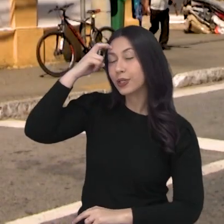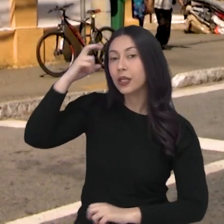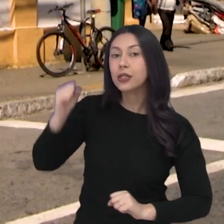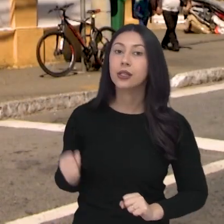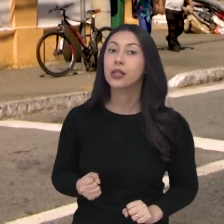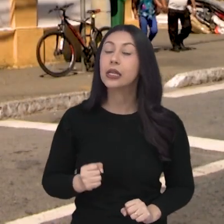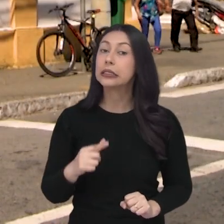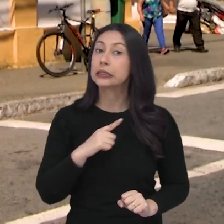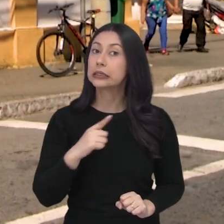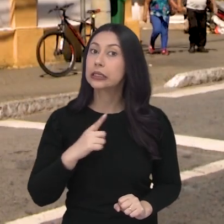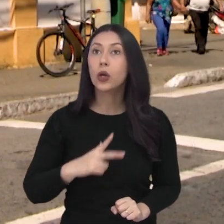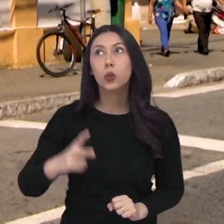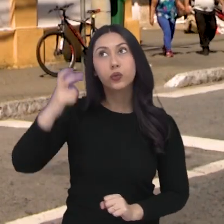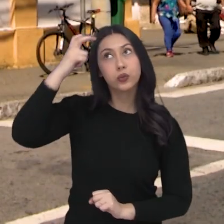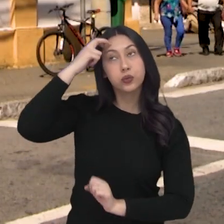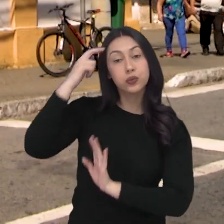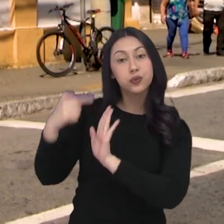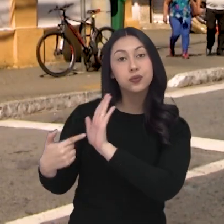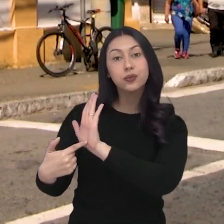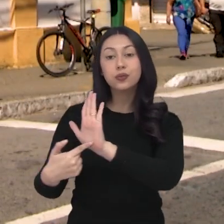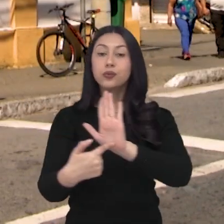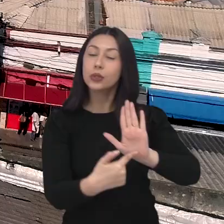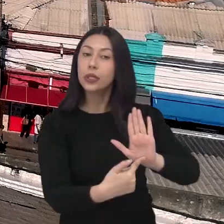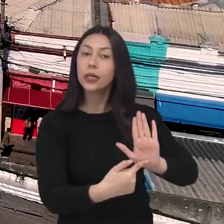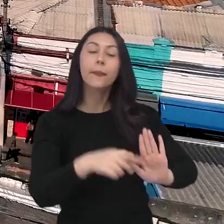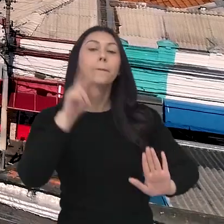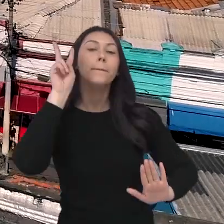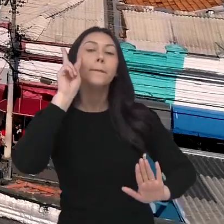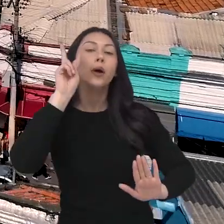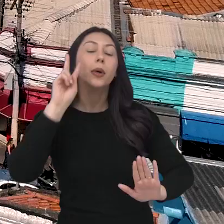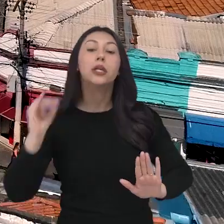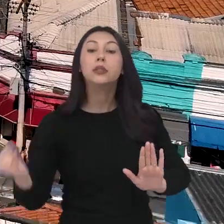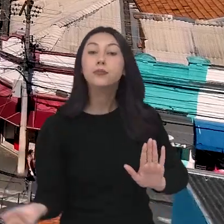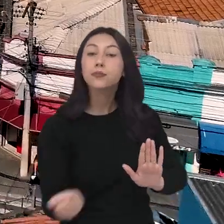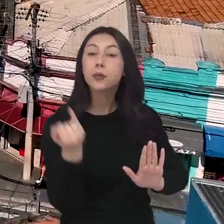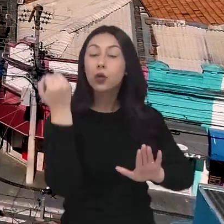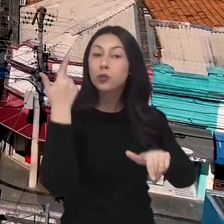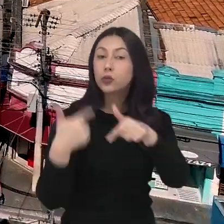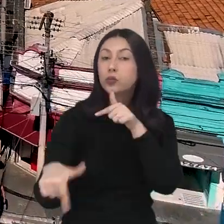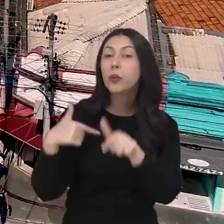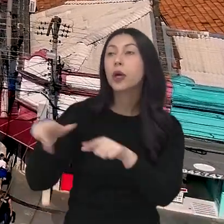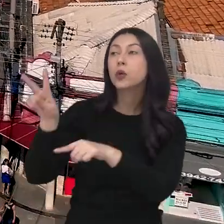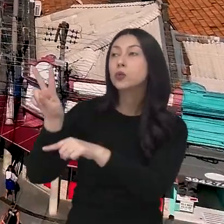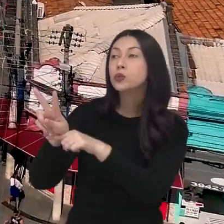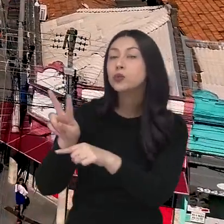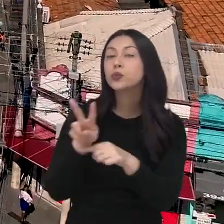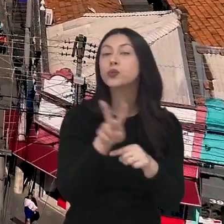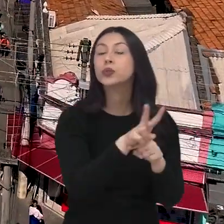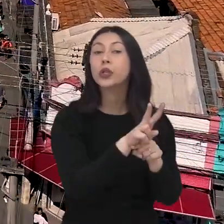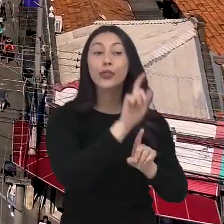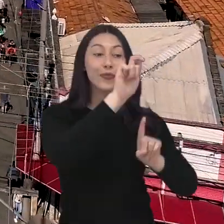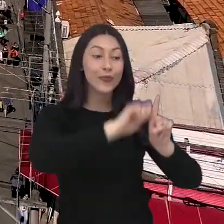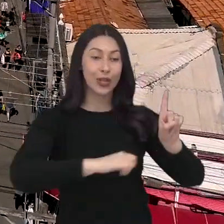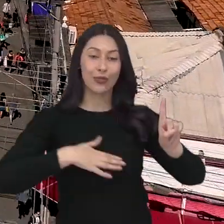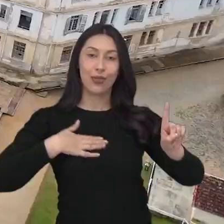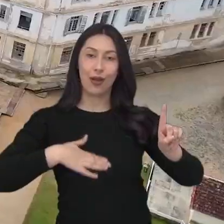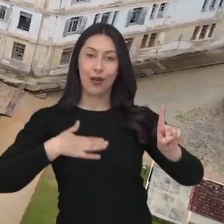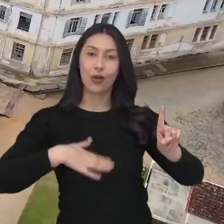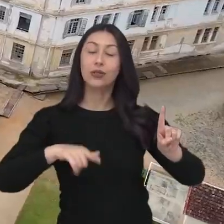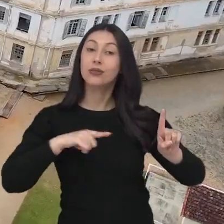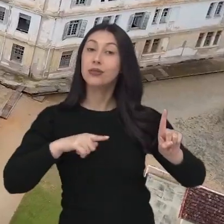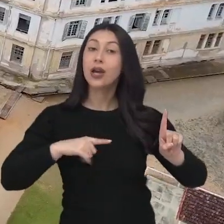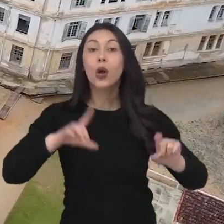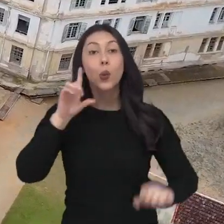só um dos que carregam a riqueza cultural de São José. E para lembrar da importância desse trabalho de preservação, em agosto